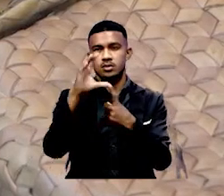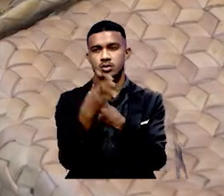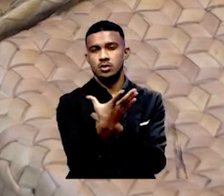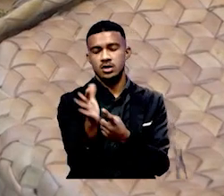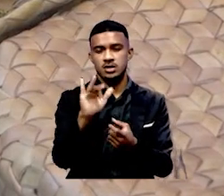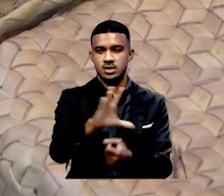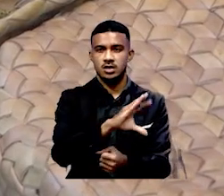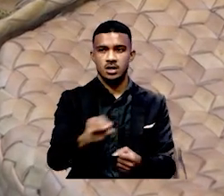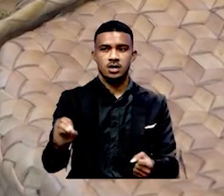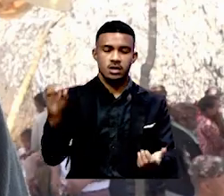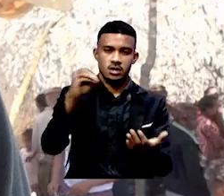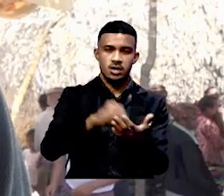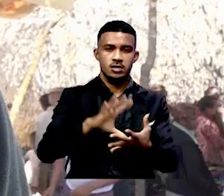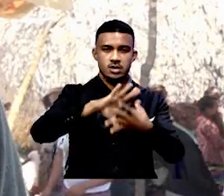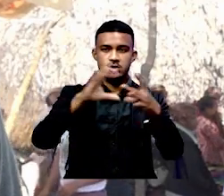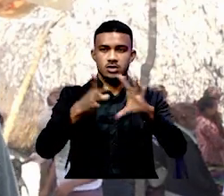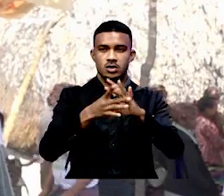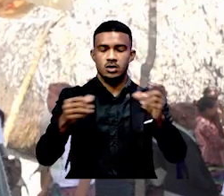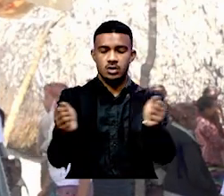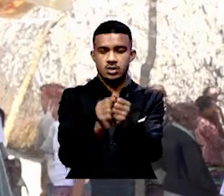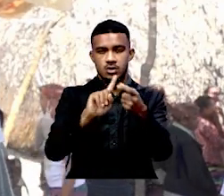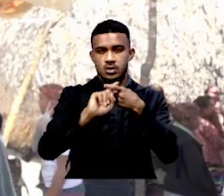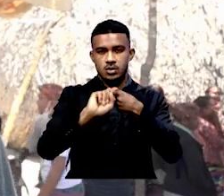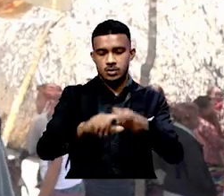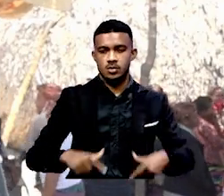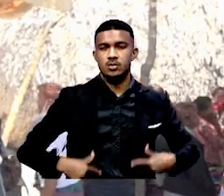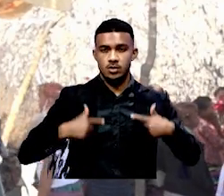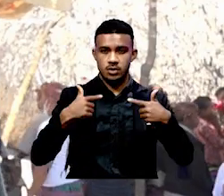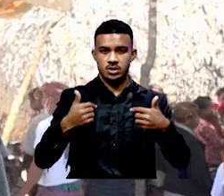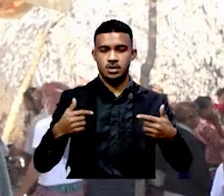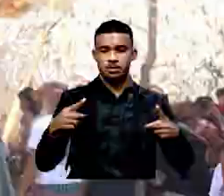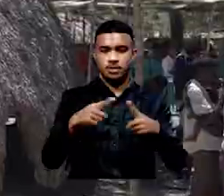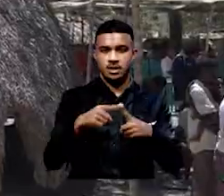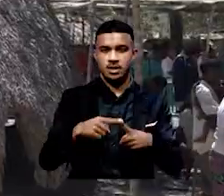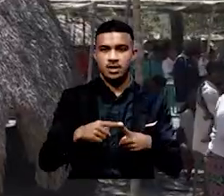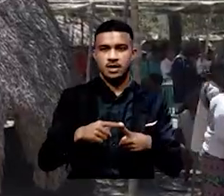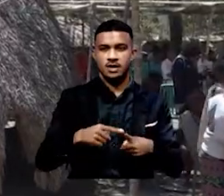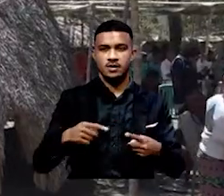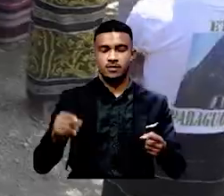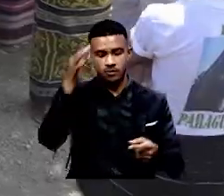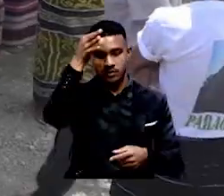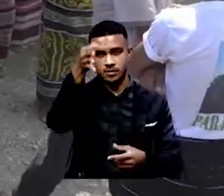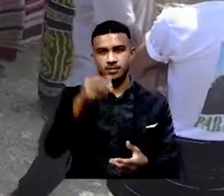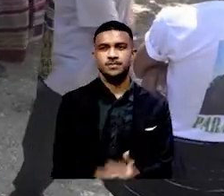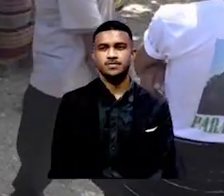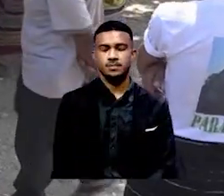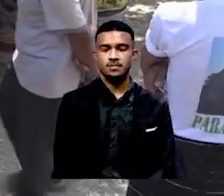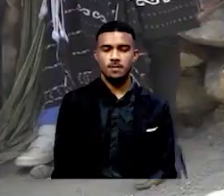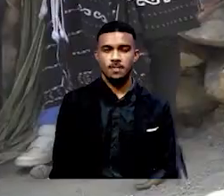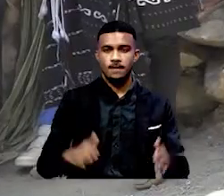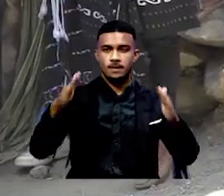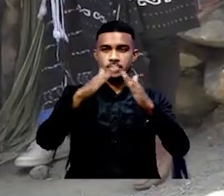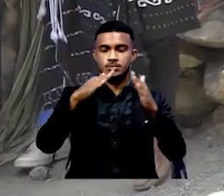preserva historia relasaun sosial umana nian bazera sangwida. Uma lição para